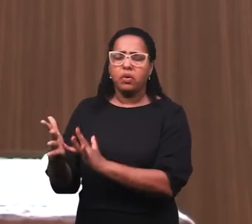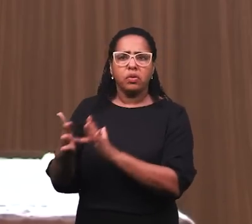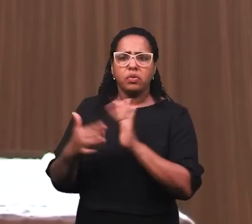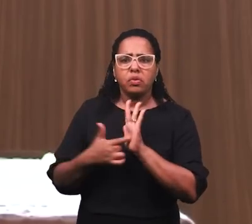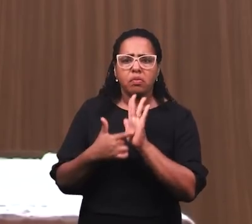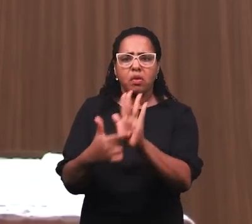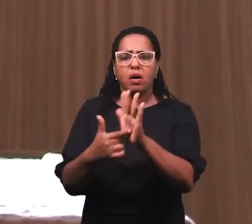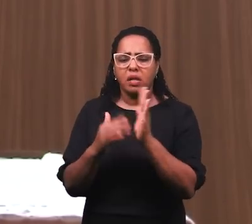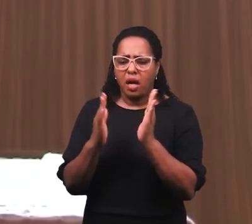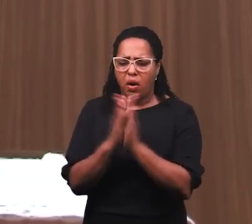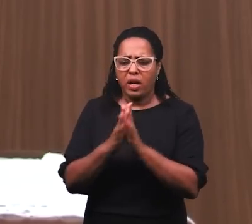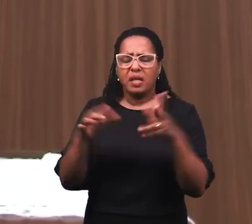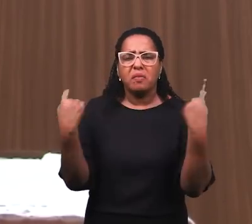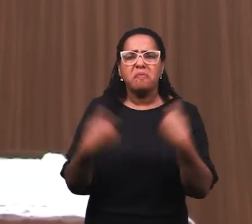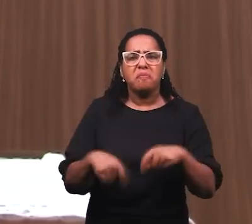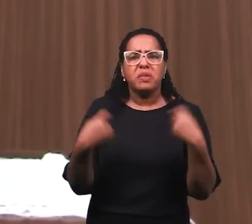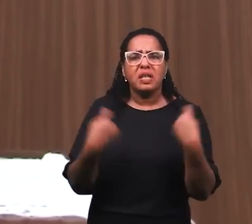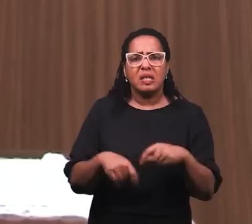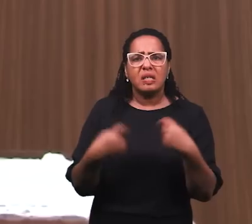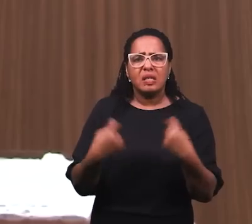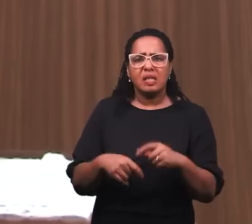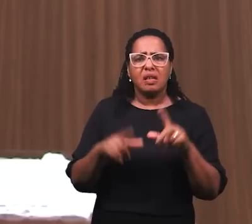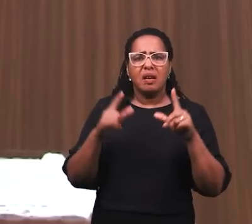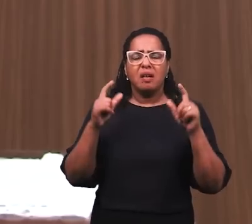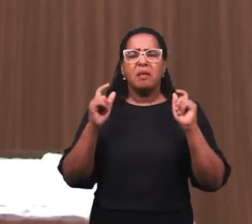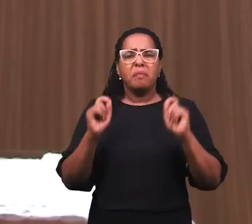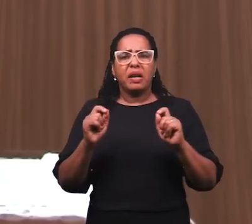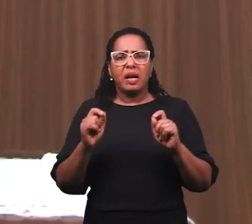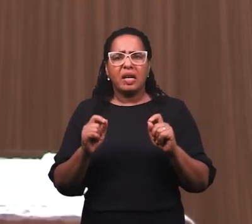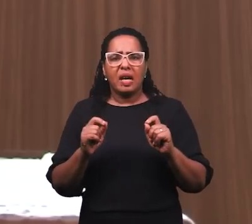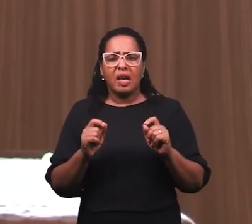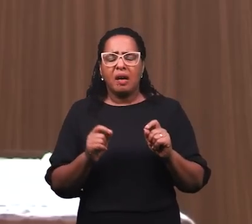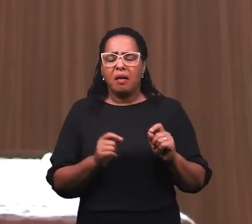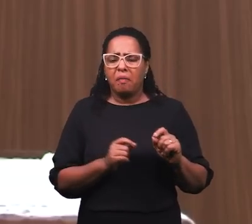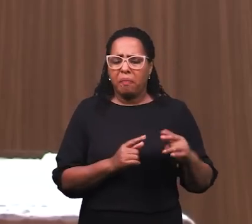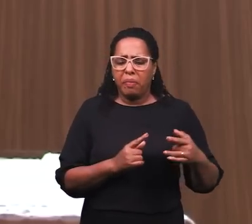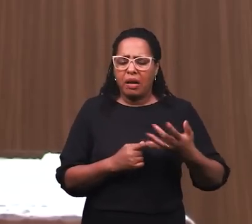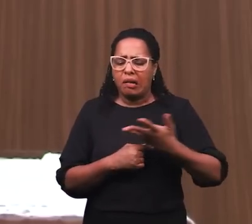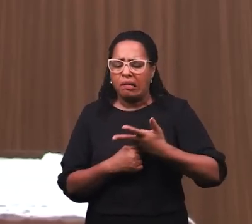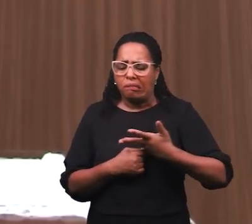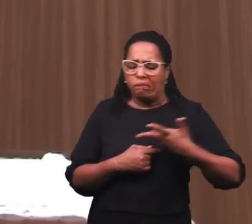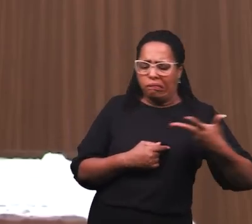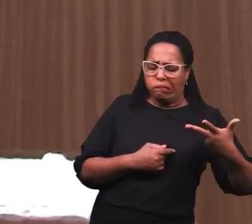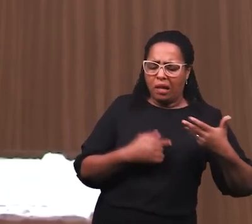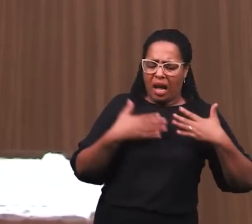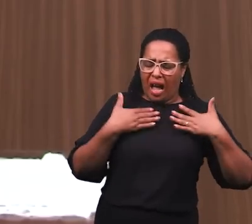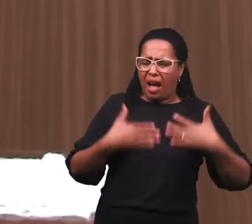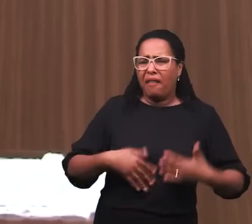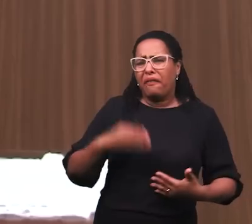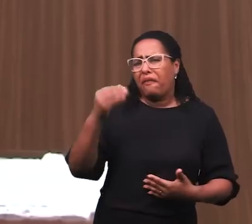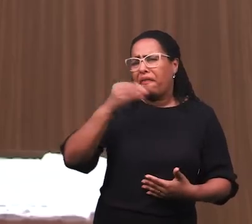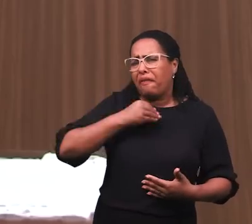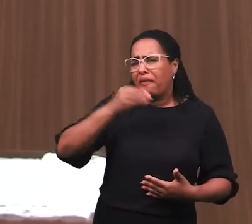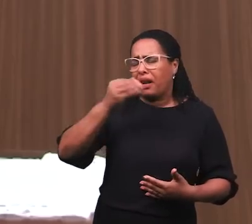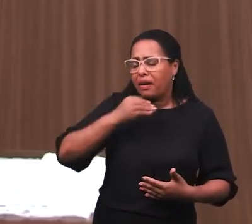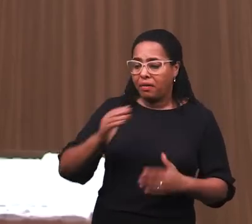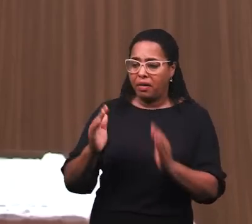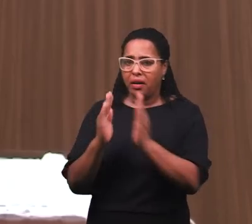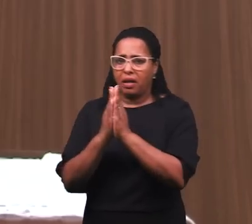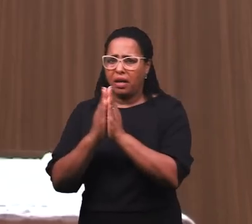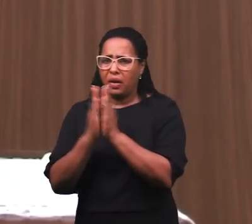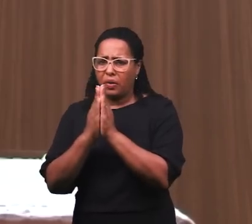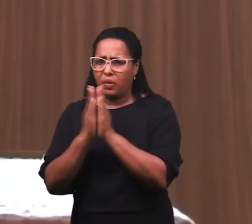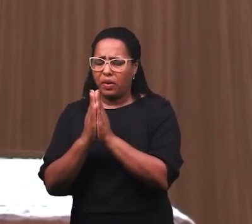a oração é necessária para que não entreis em tentação, porque a carne é fraca. Ou seja, a oração